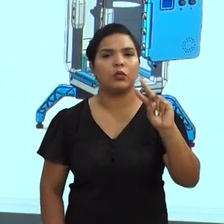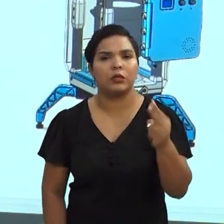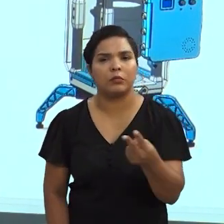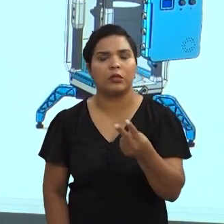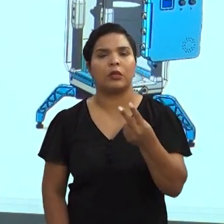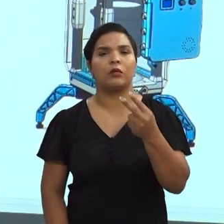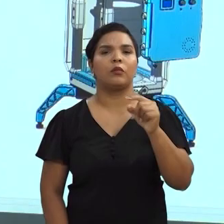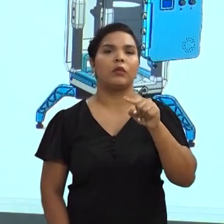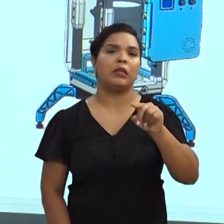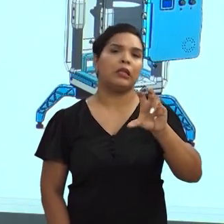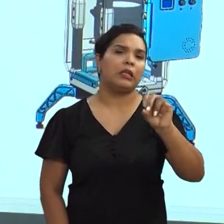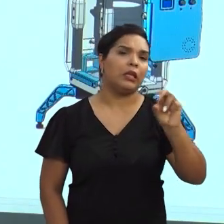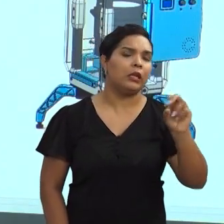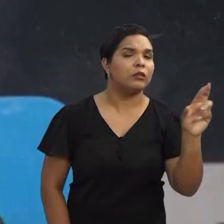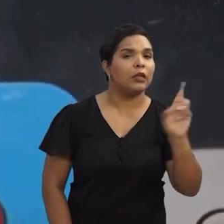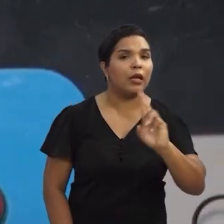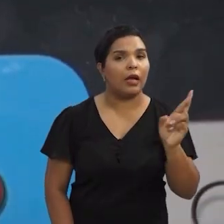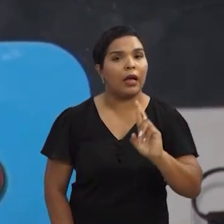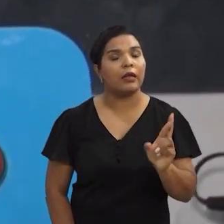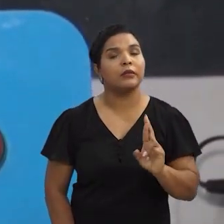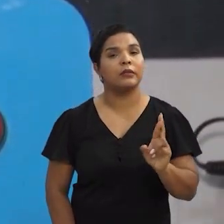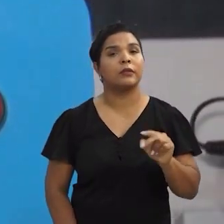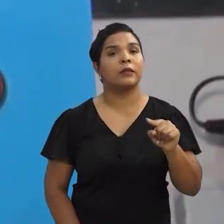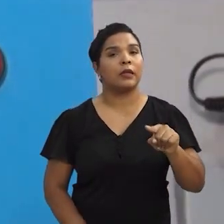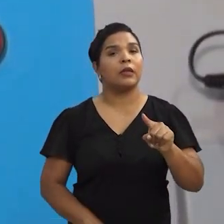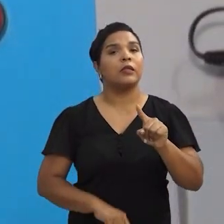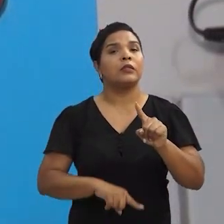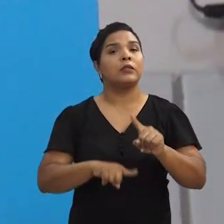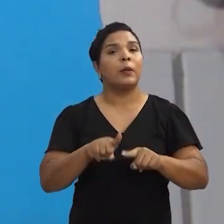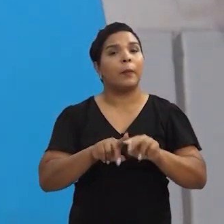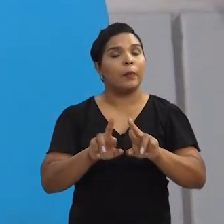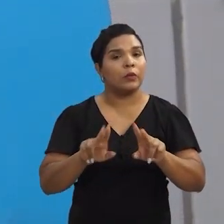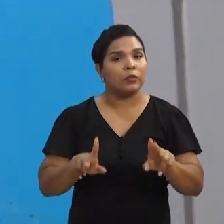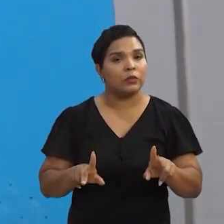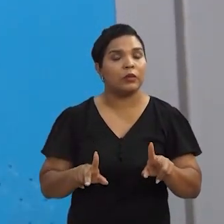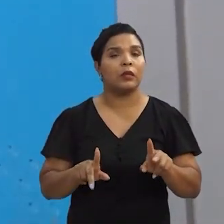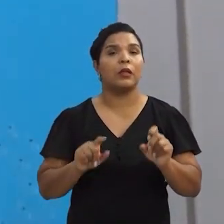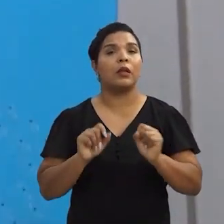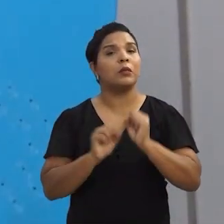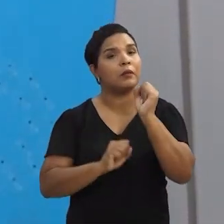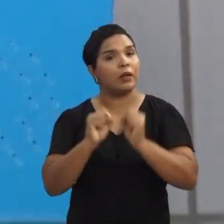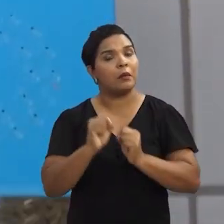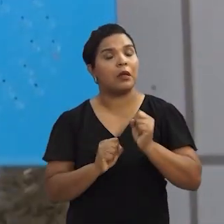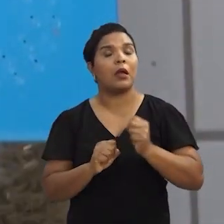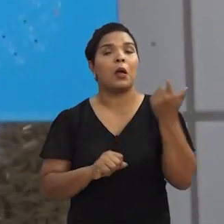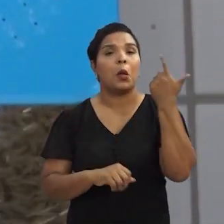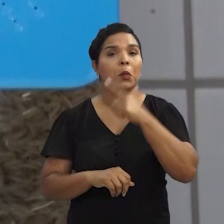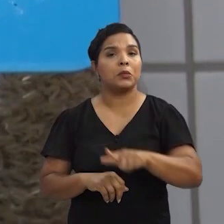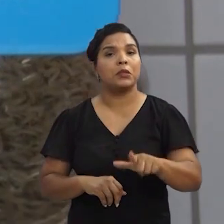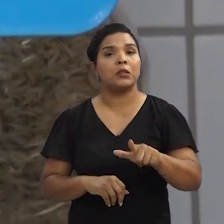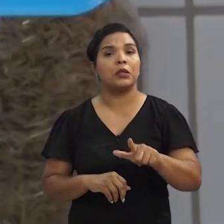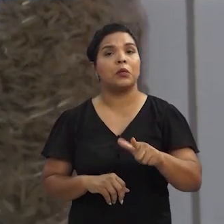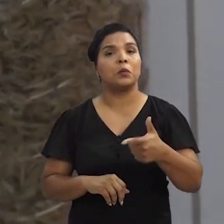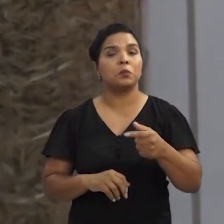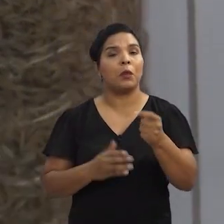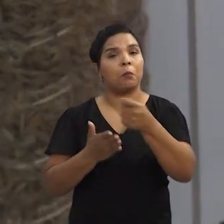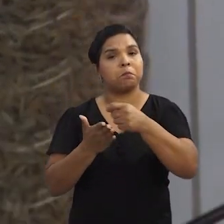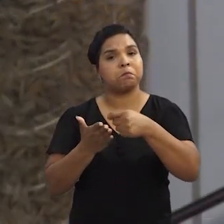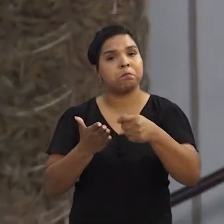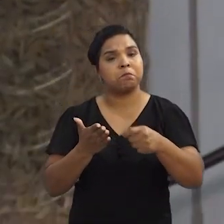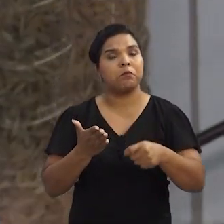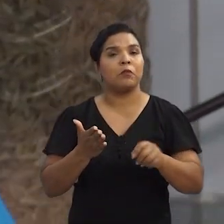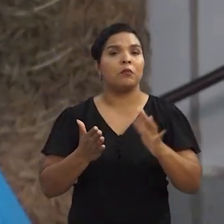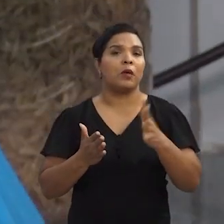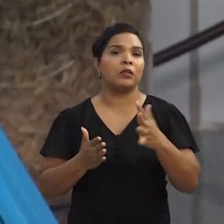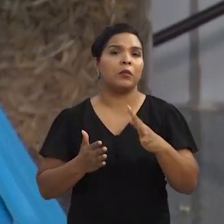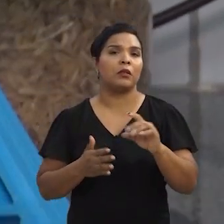de R$2.000, R$2.500. E esse equipamento que a gente desenvolveu, a gente conseguiu, né, colocando aí na ponta do